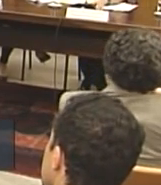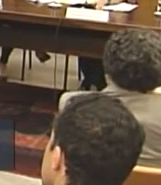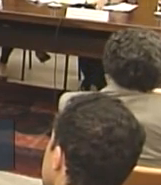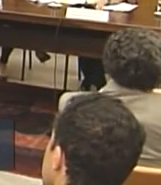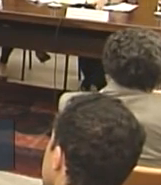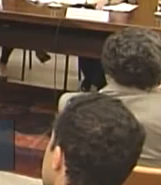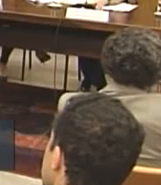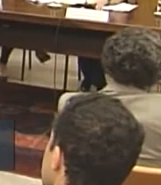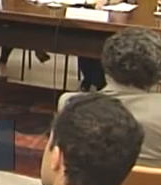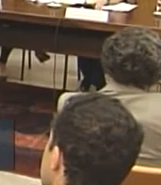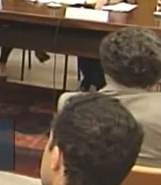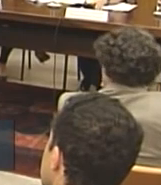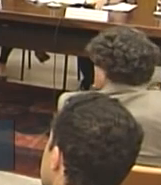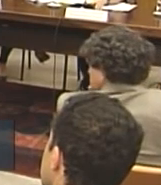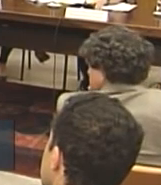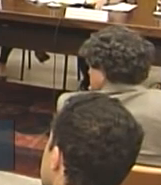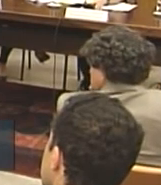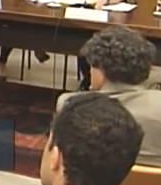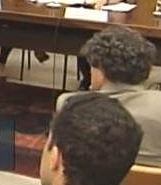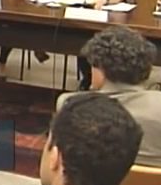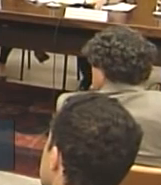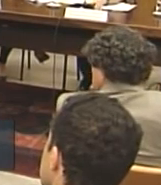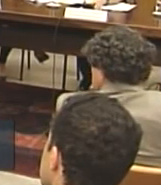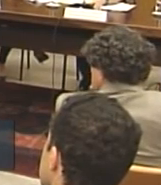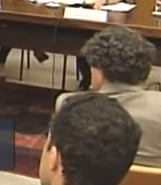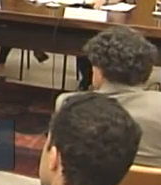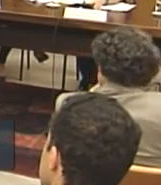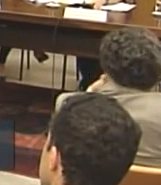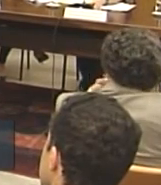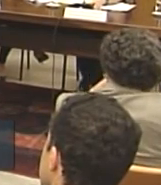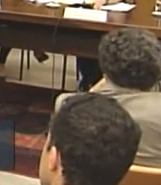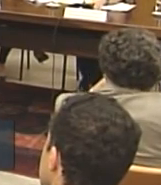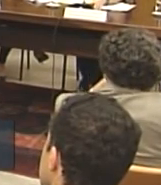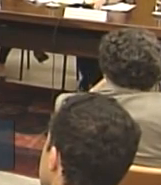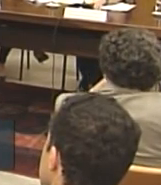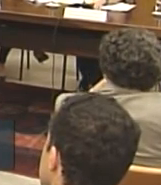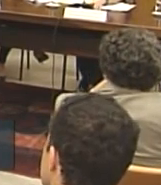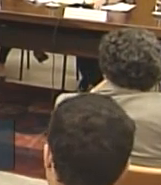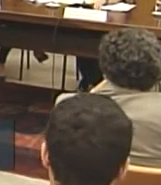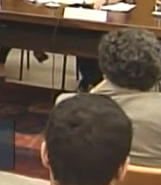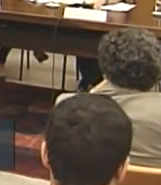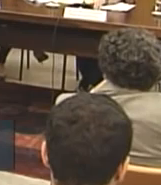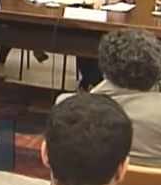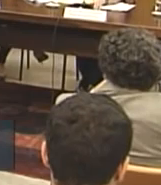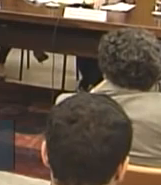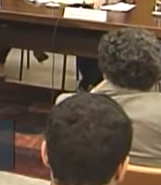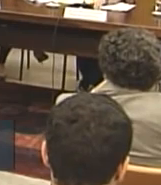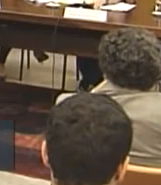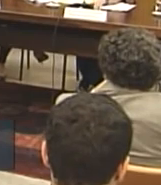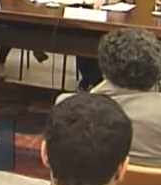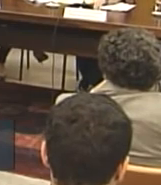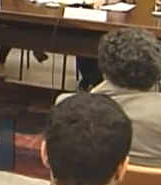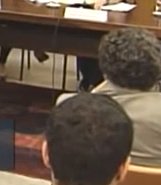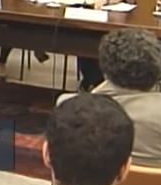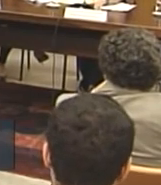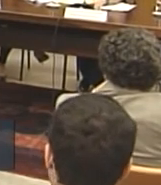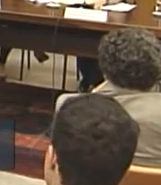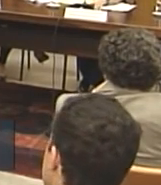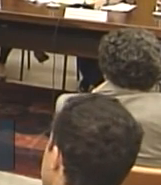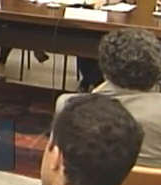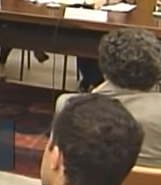como houve essa informação de que vai haver uma reunião de presidentes do Banco Central, se por acaso o Tombini já